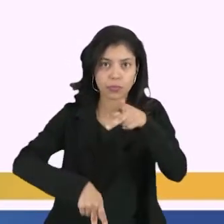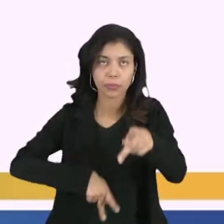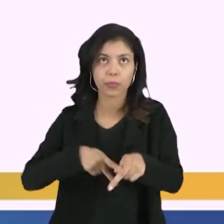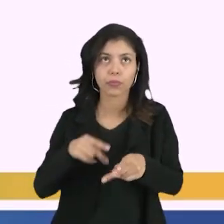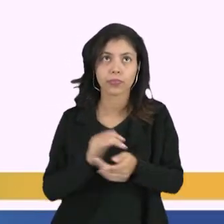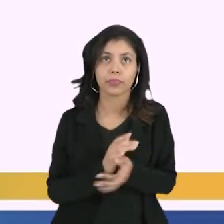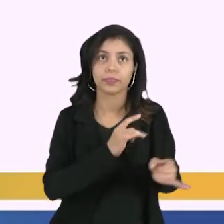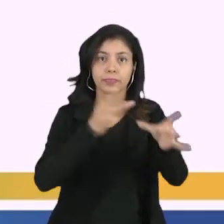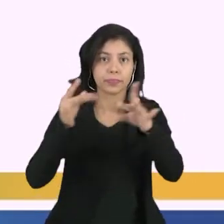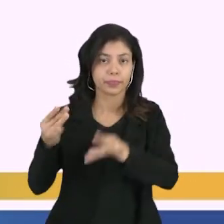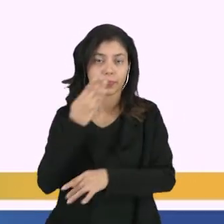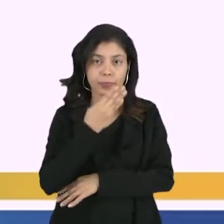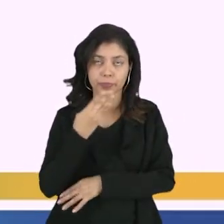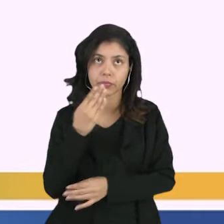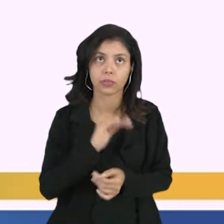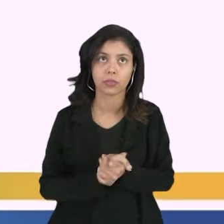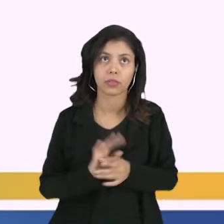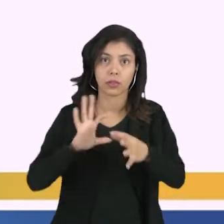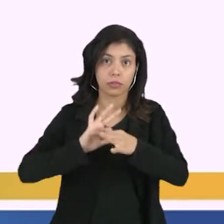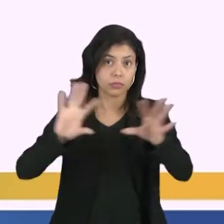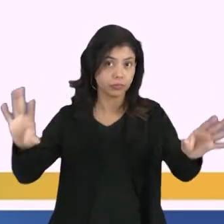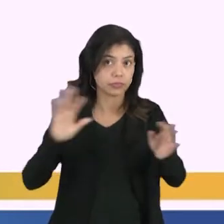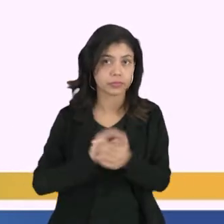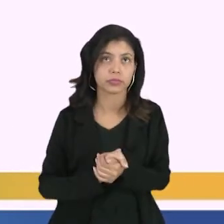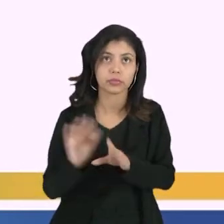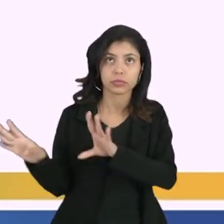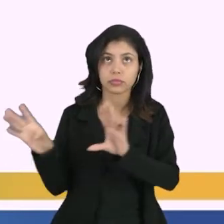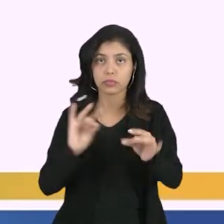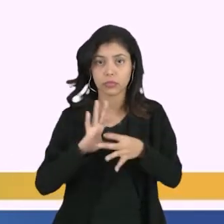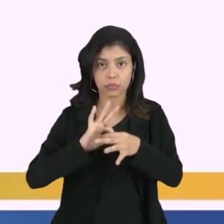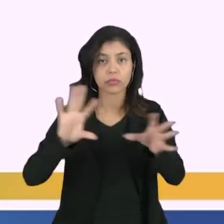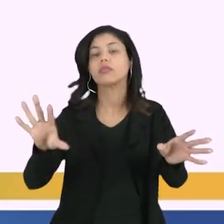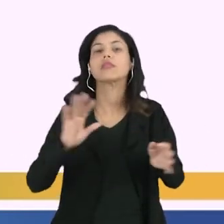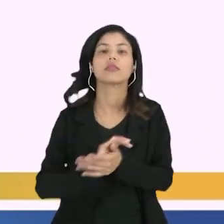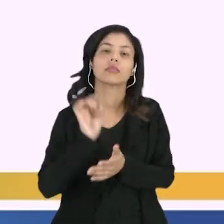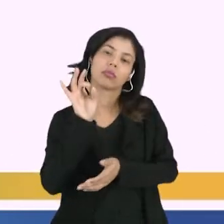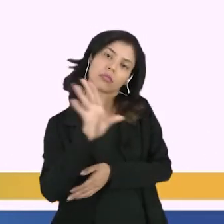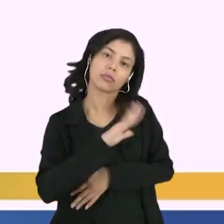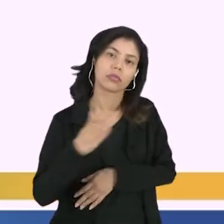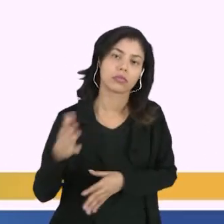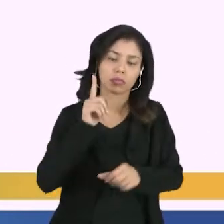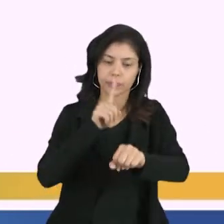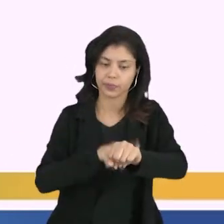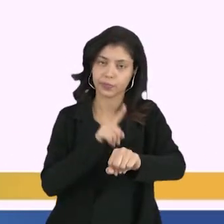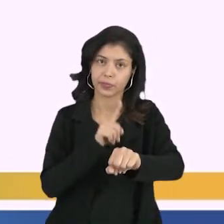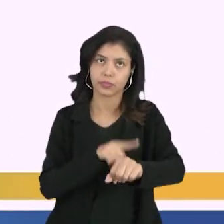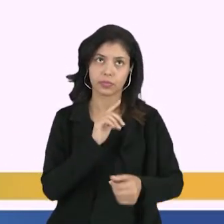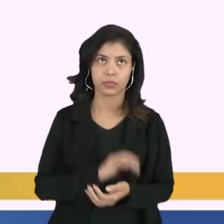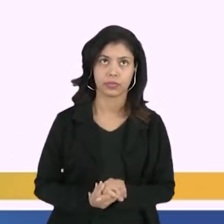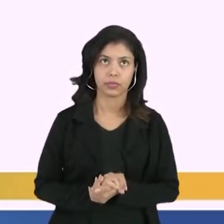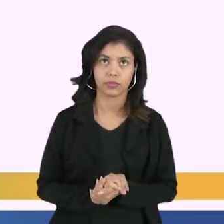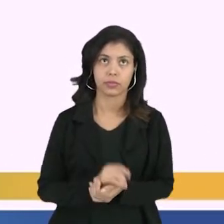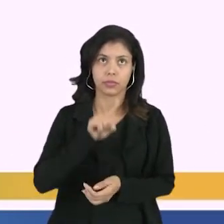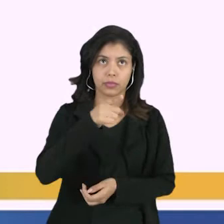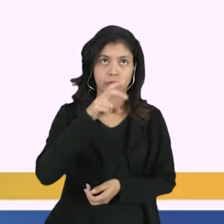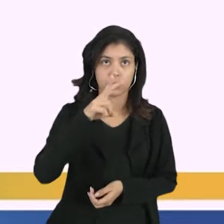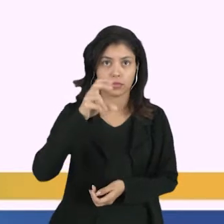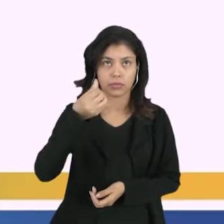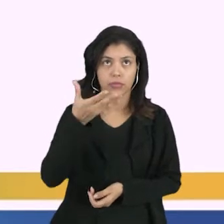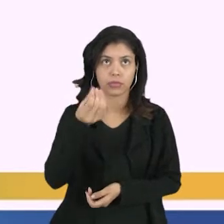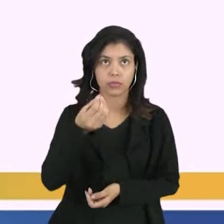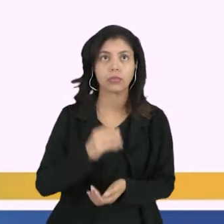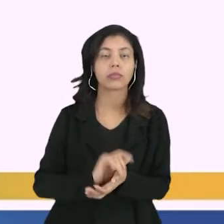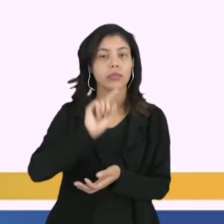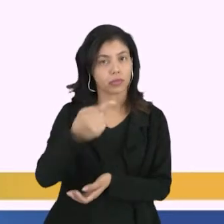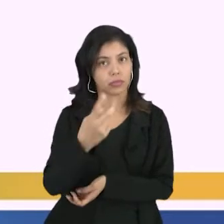açúcar ele era relativamente livre, né? Relativamente livre. Só que com o tempo, né, entre